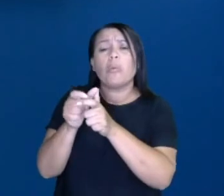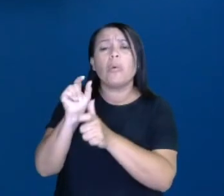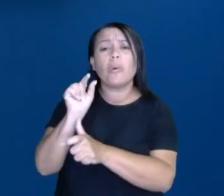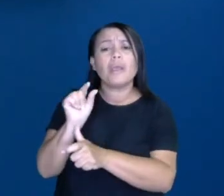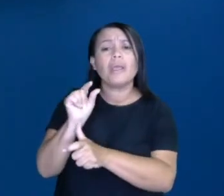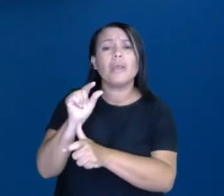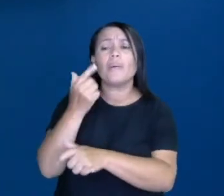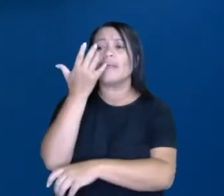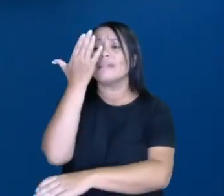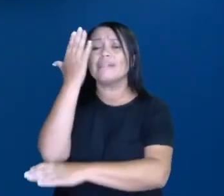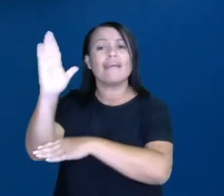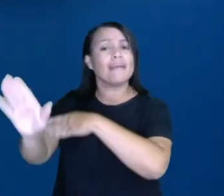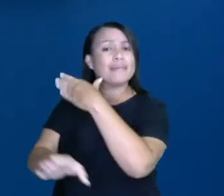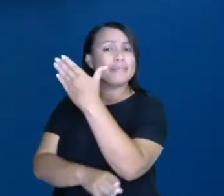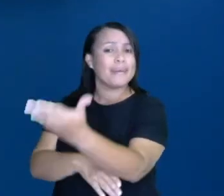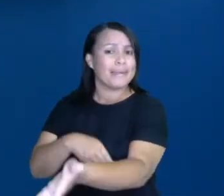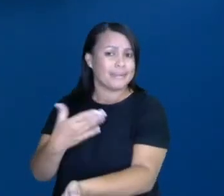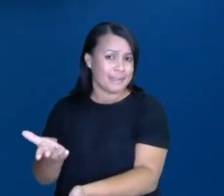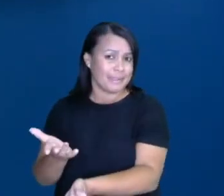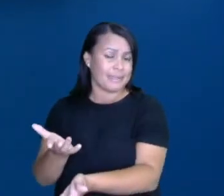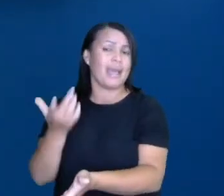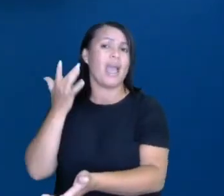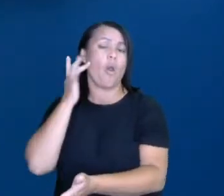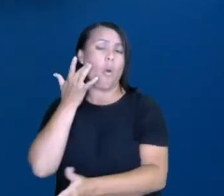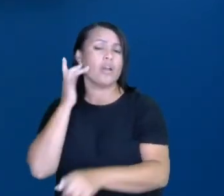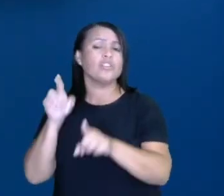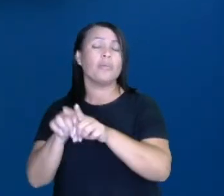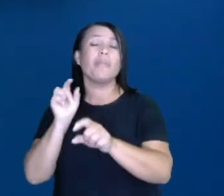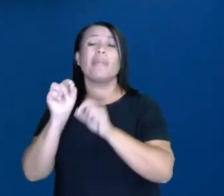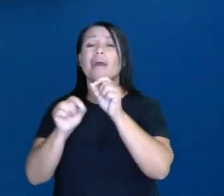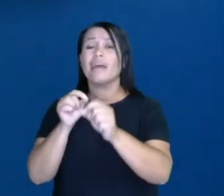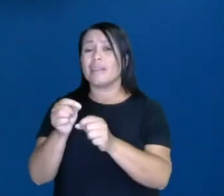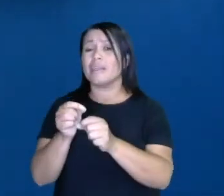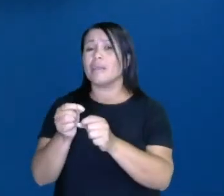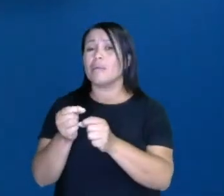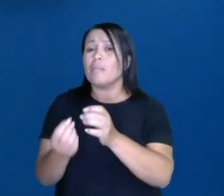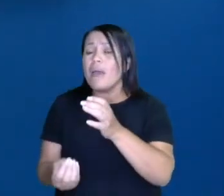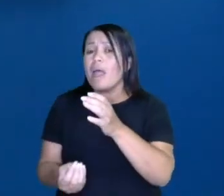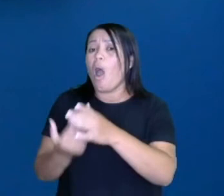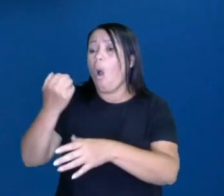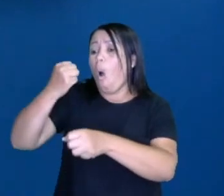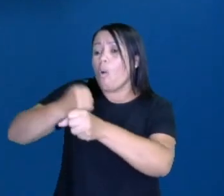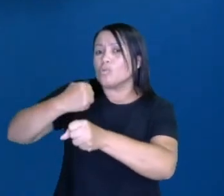quê? Desmatada e provavelmente para a produção de uma cidade, para a